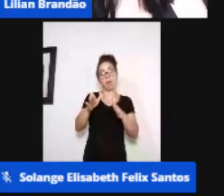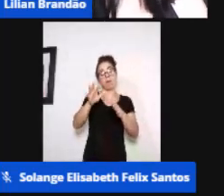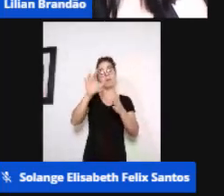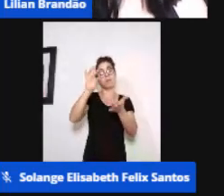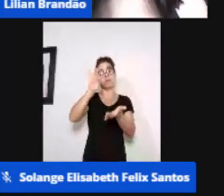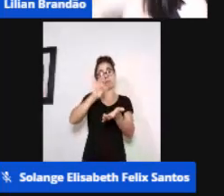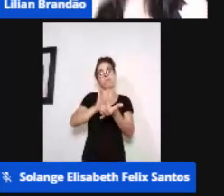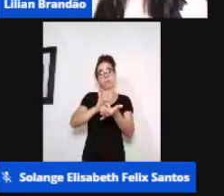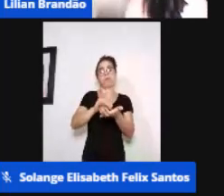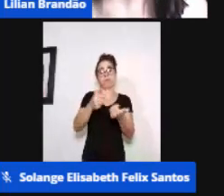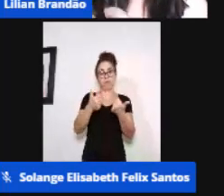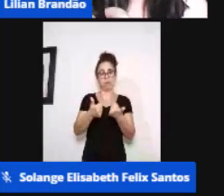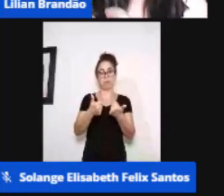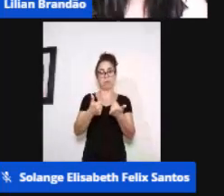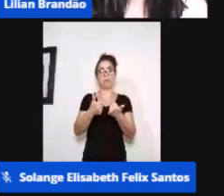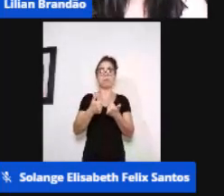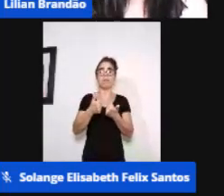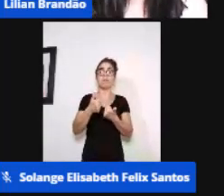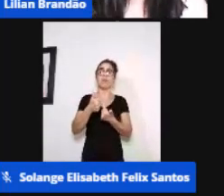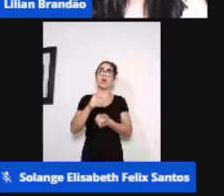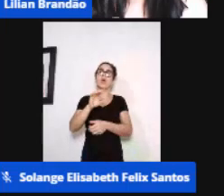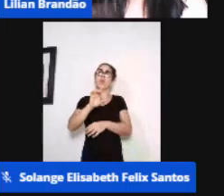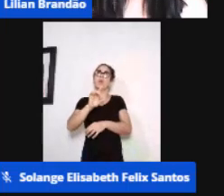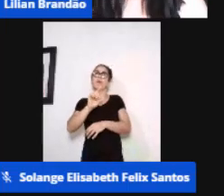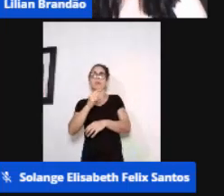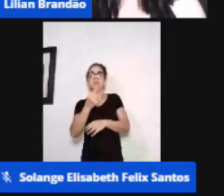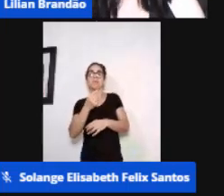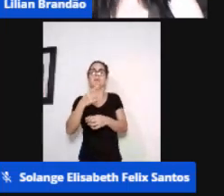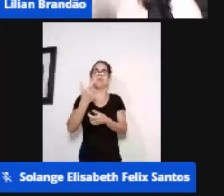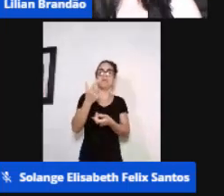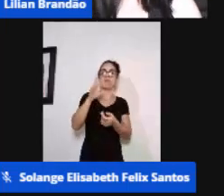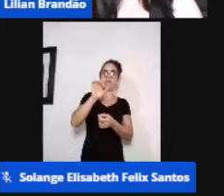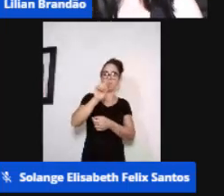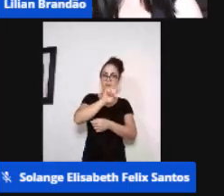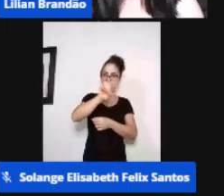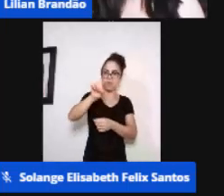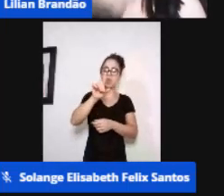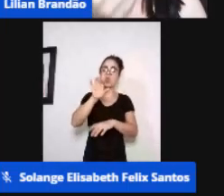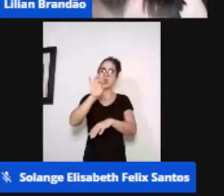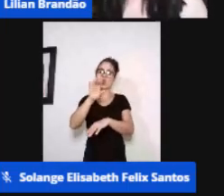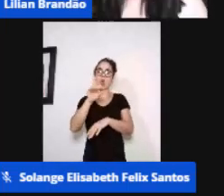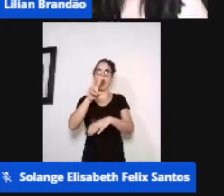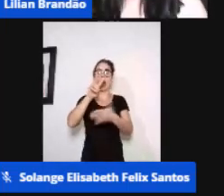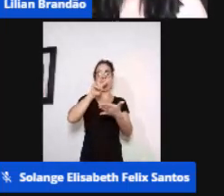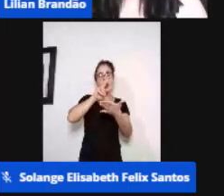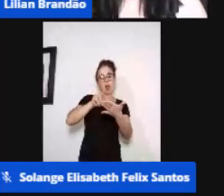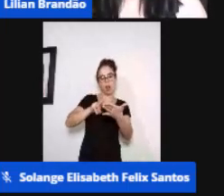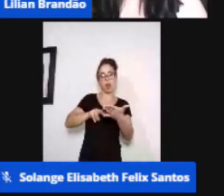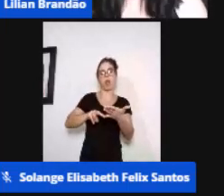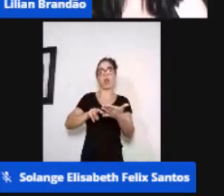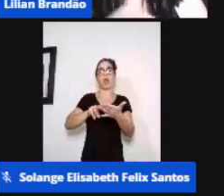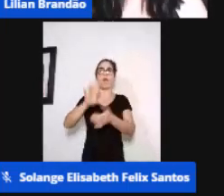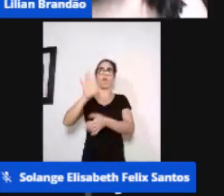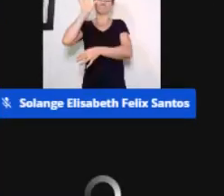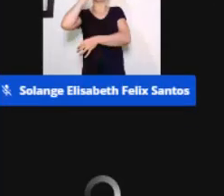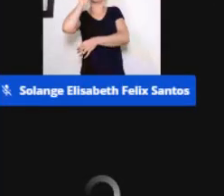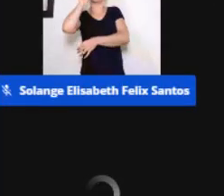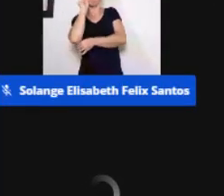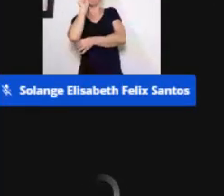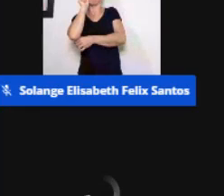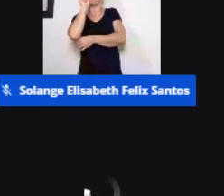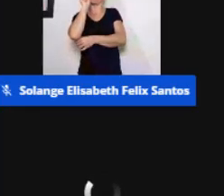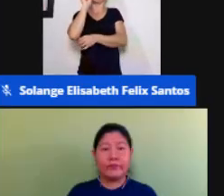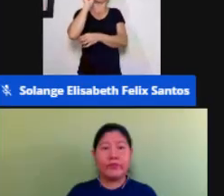coisa você só ler uma orientação, você só ouvir uma orientação, mas traz